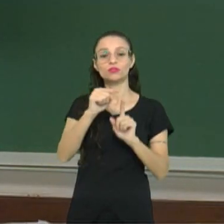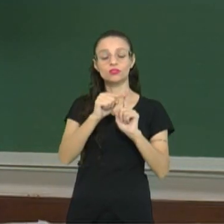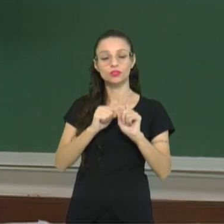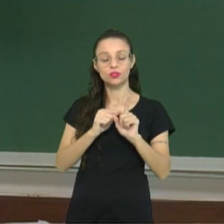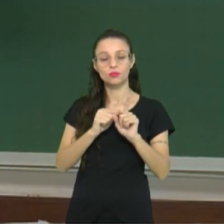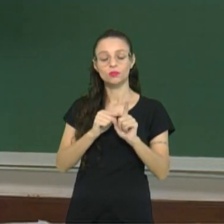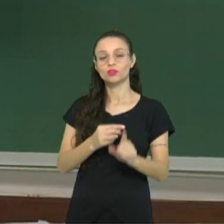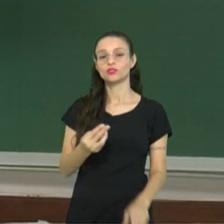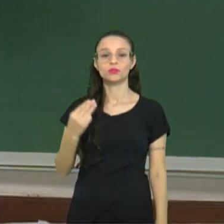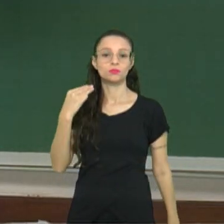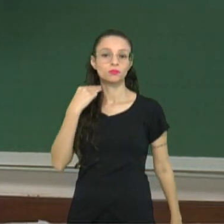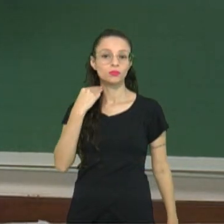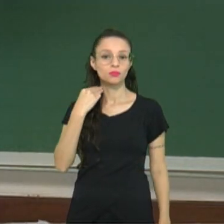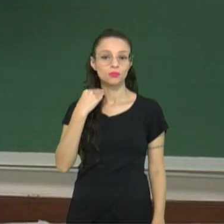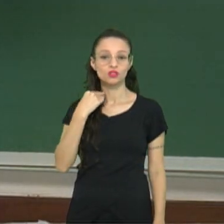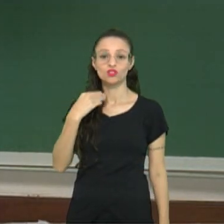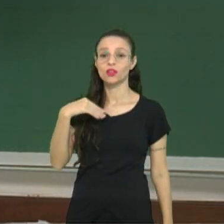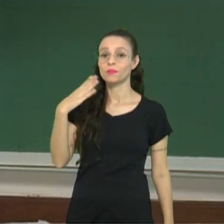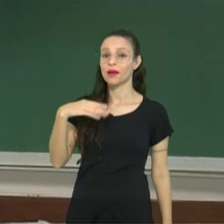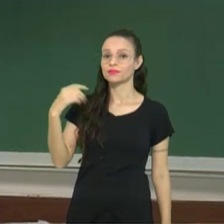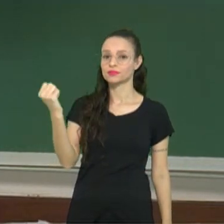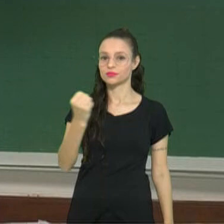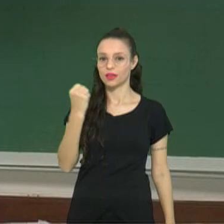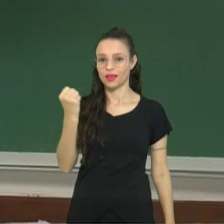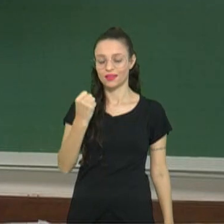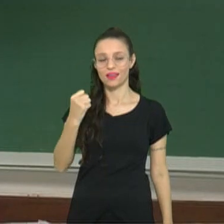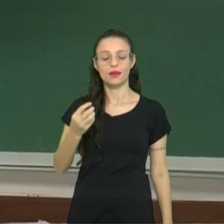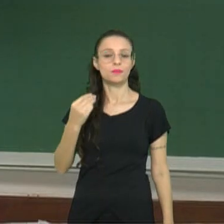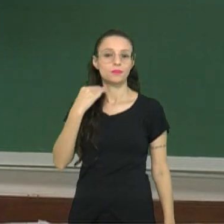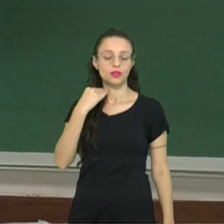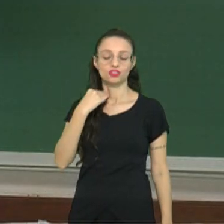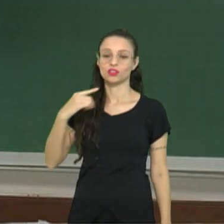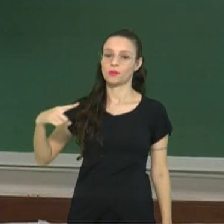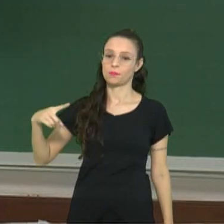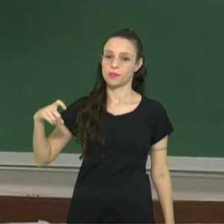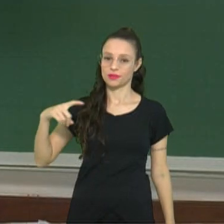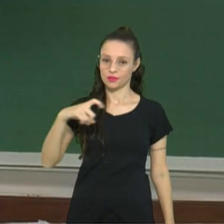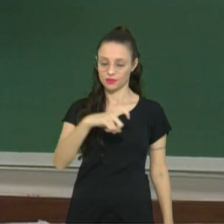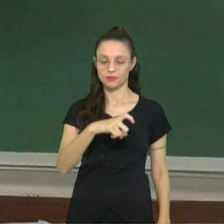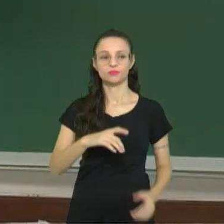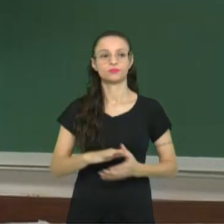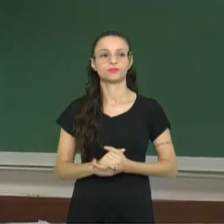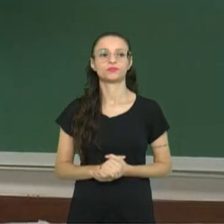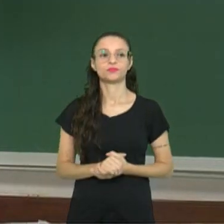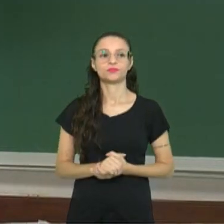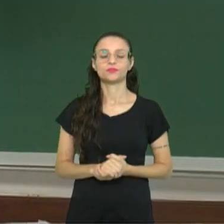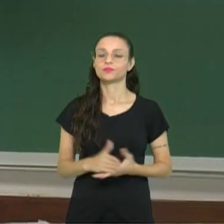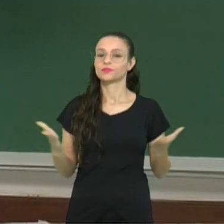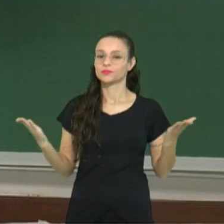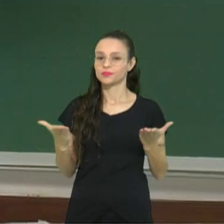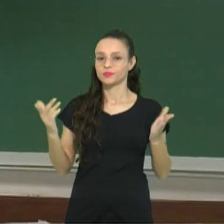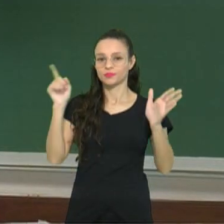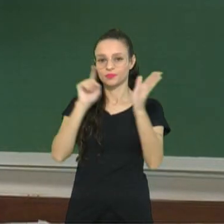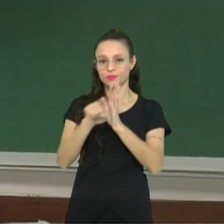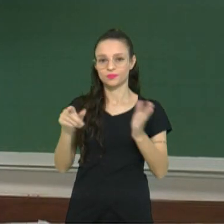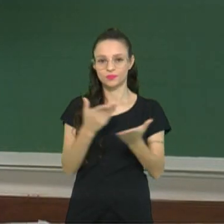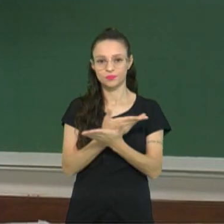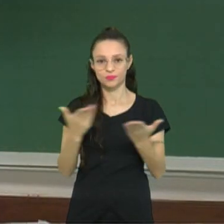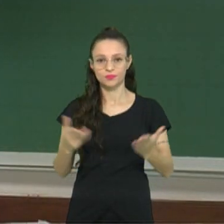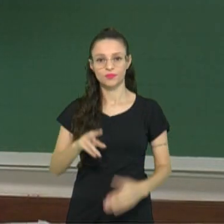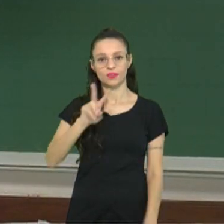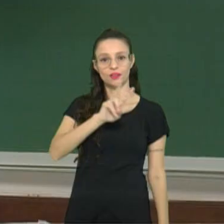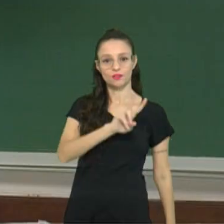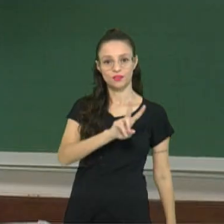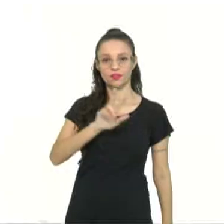de meningite um pouco mais séria, que é viral, que é a bacteriana, a meningocócica, né? Vamos a um quiz então, gente.